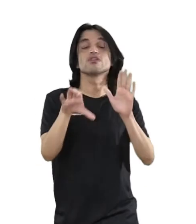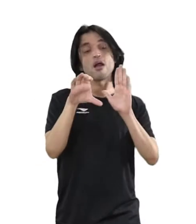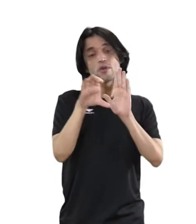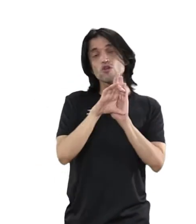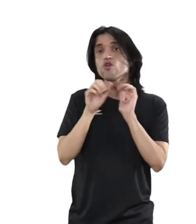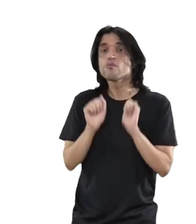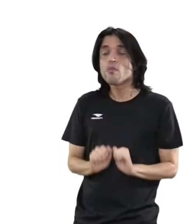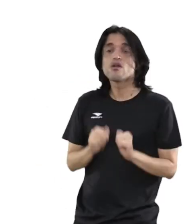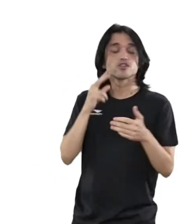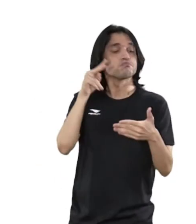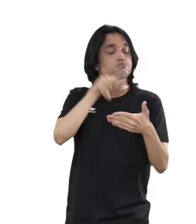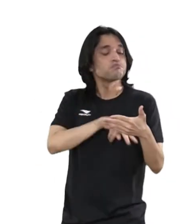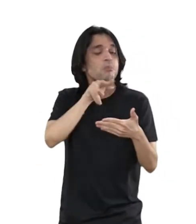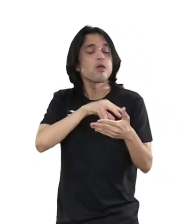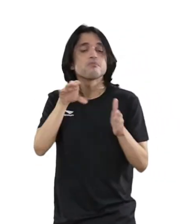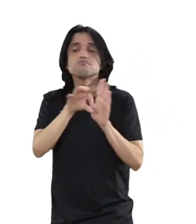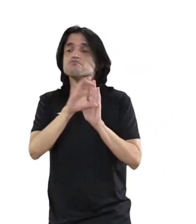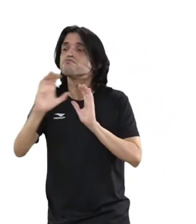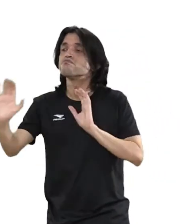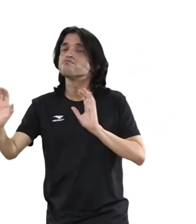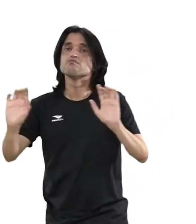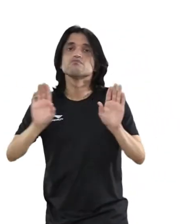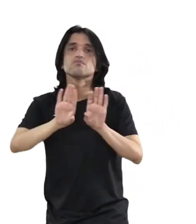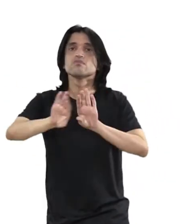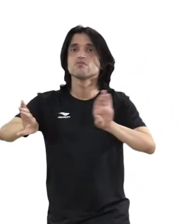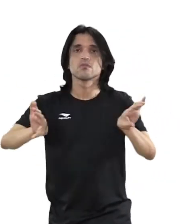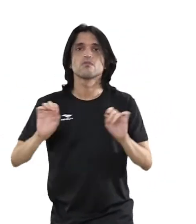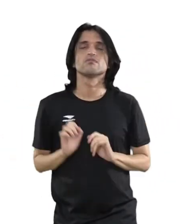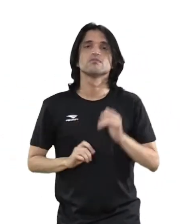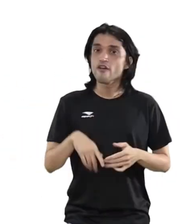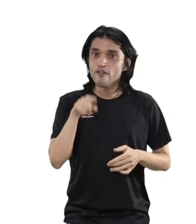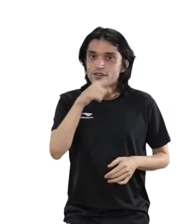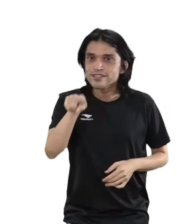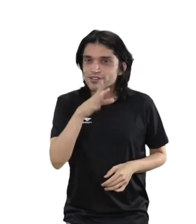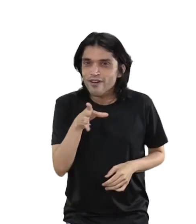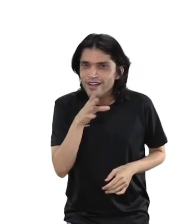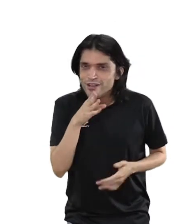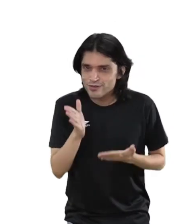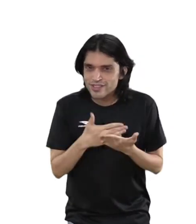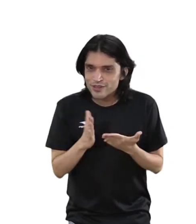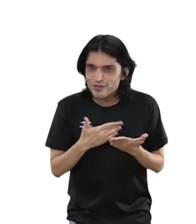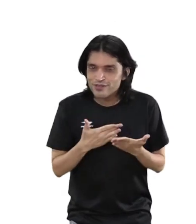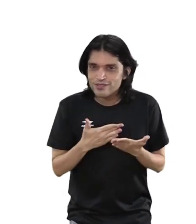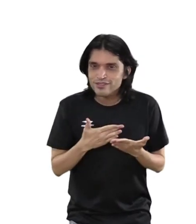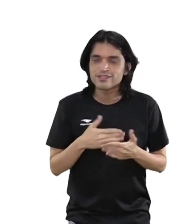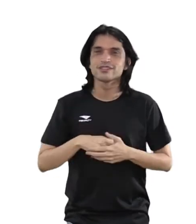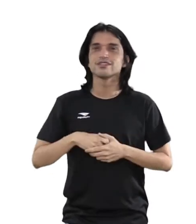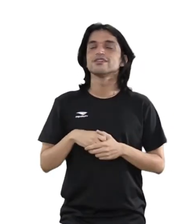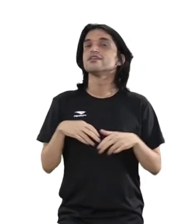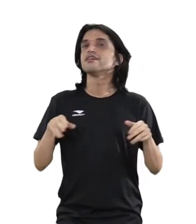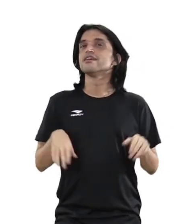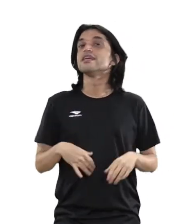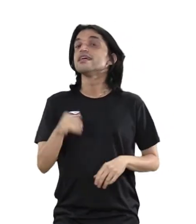livro? Exemplo de trecho de resumo de Vidas Secas, Graciliano Ramos. A